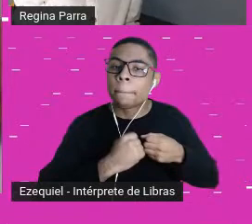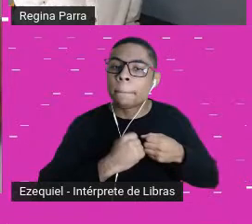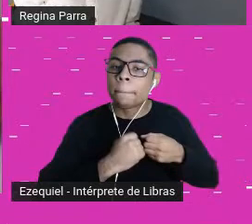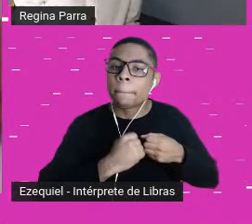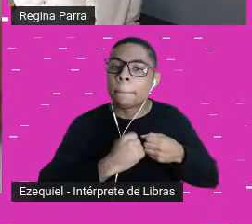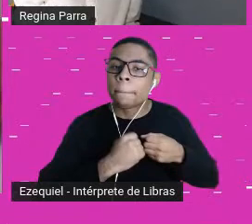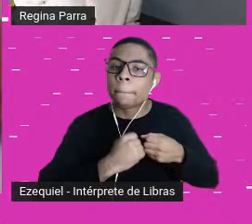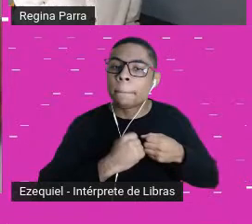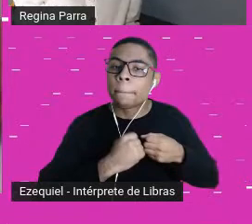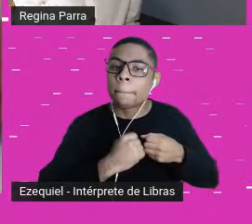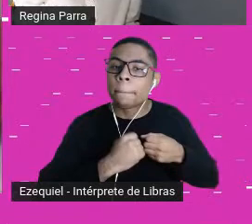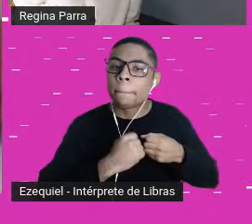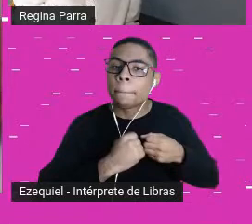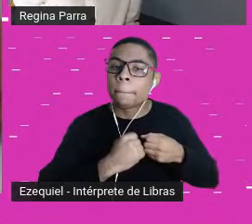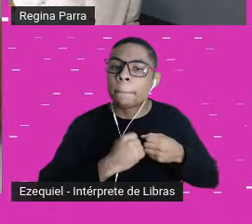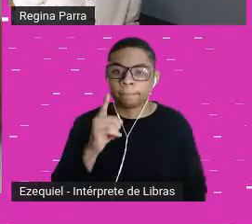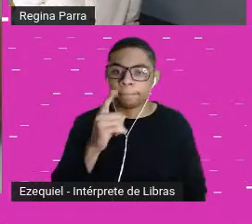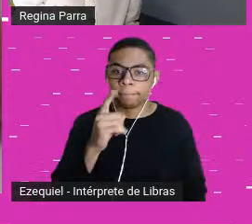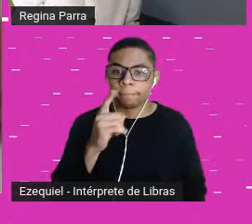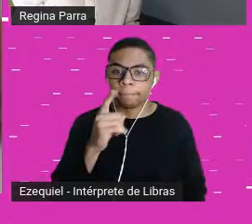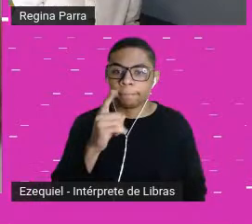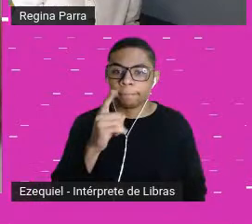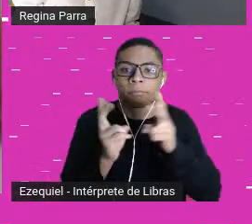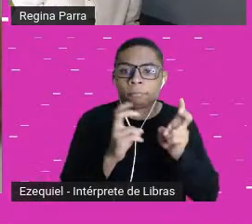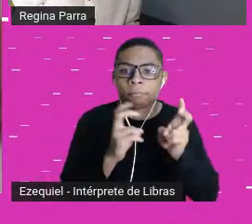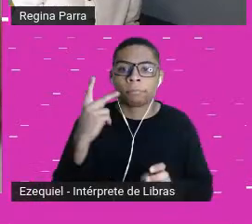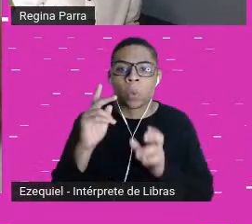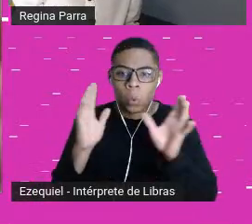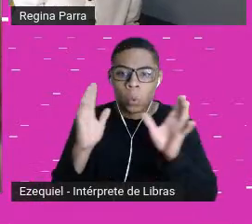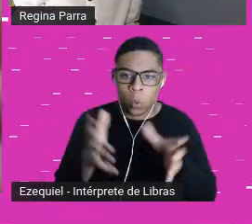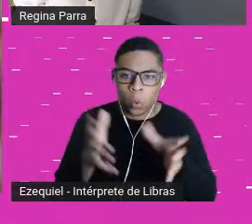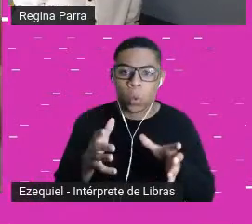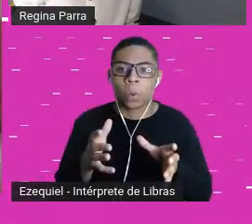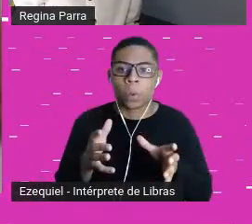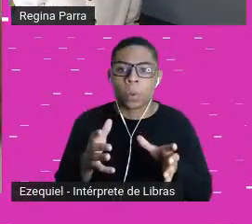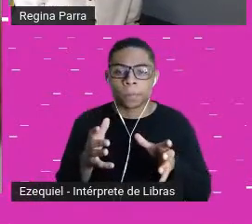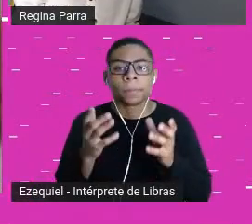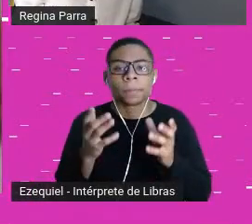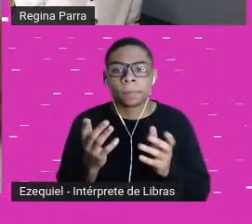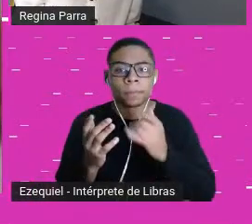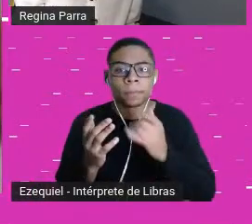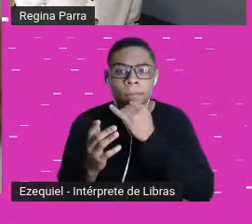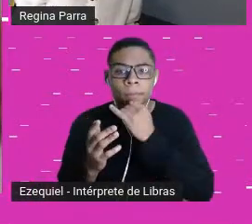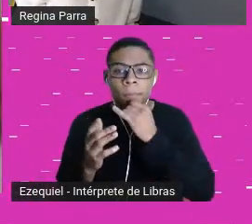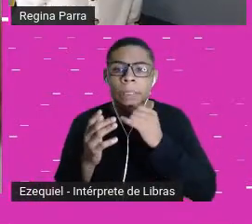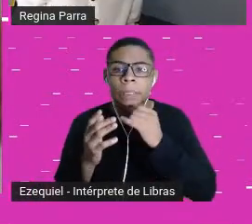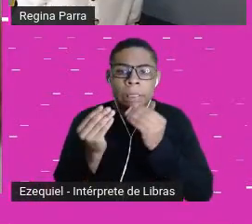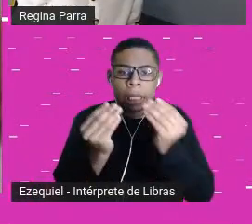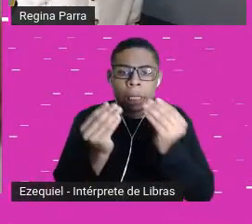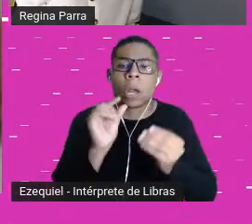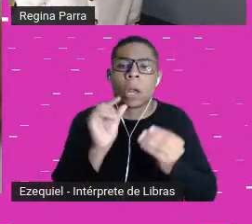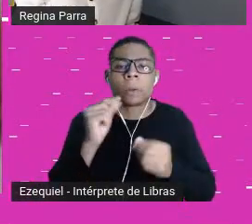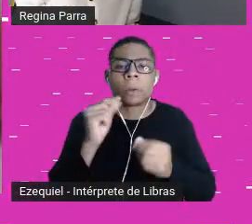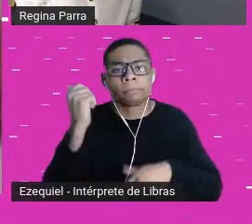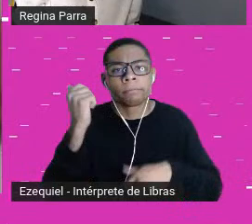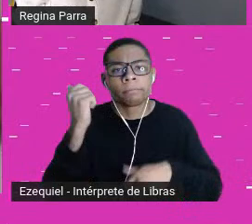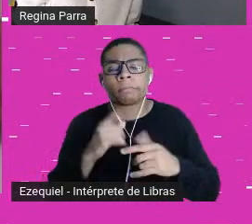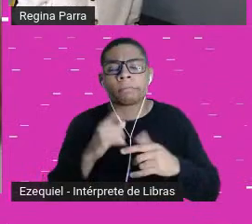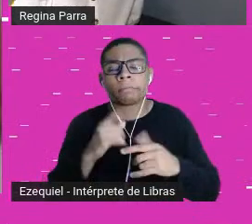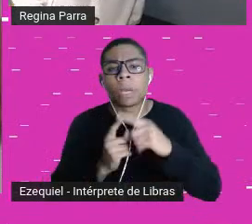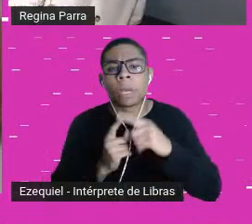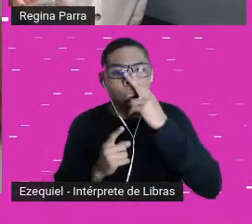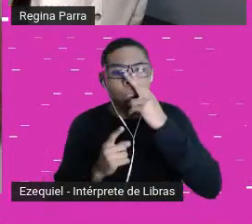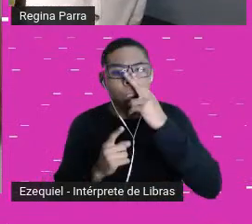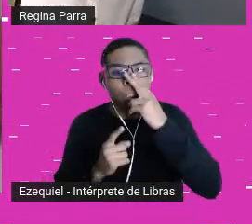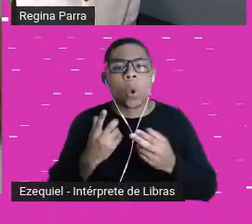Então, assim, traz um pouquinho mais desses elementos, porque eu acho que tinham coisas ali tão, né, precisas, por mais que ele tenha ido